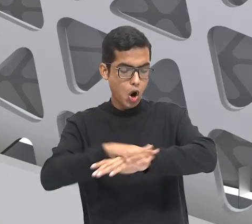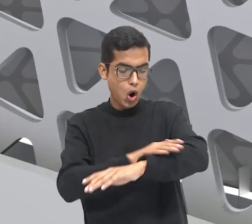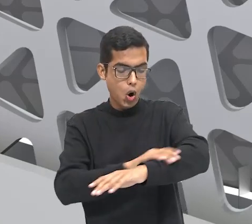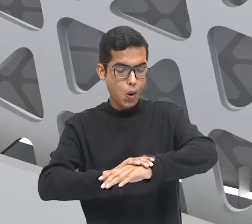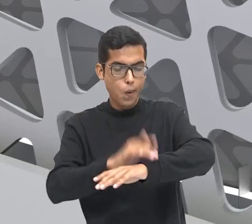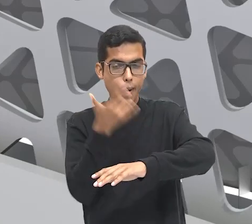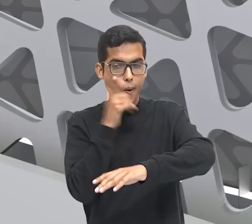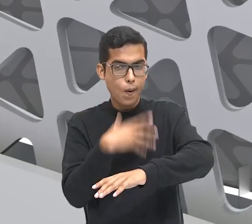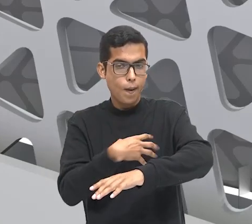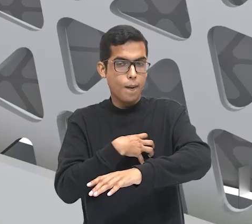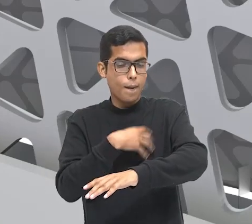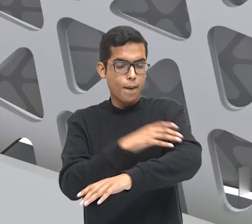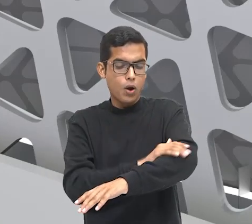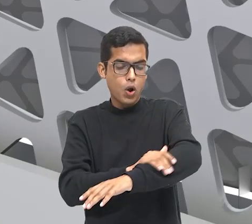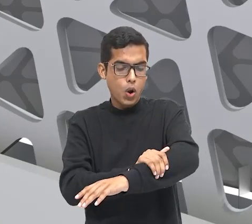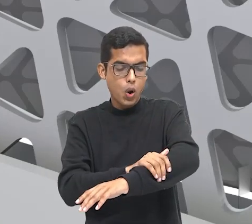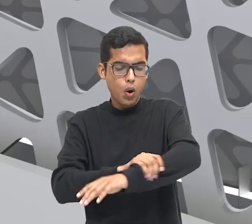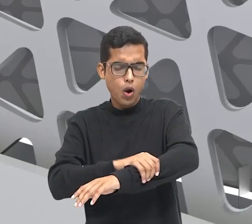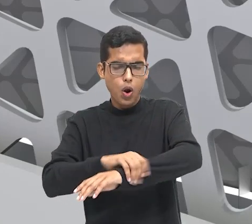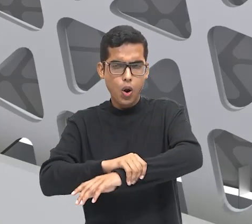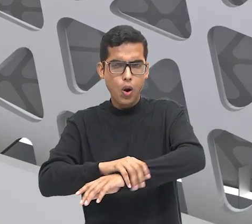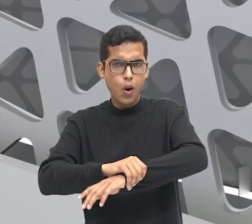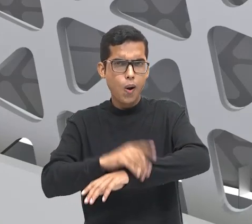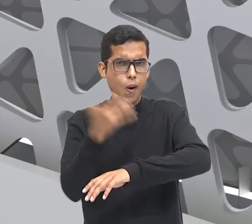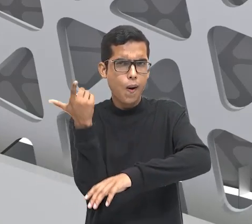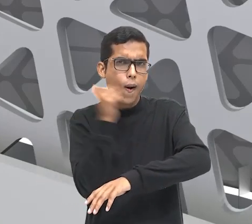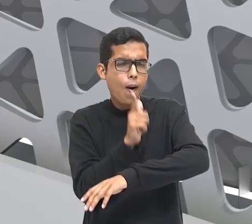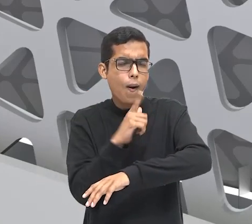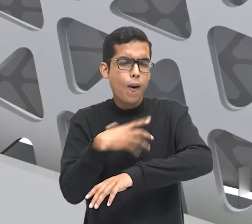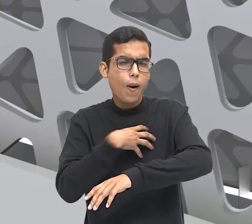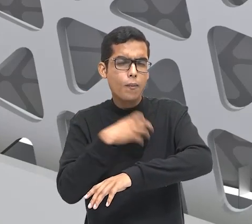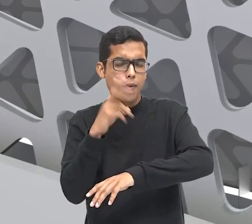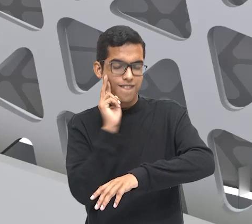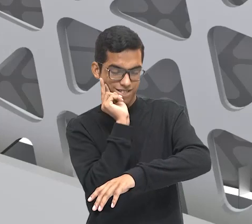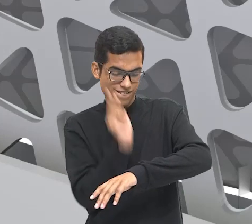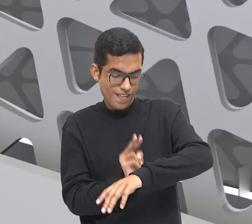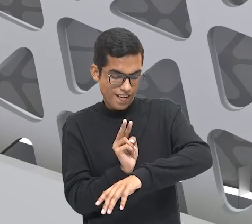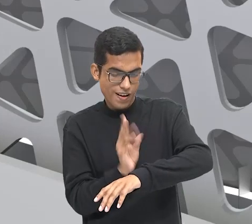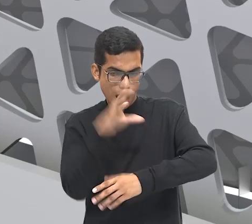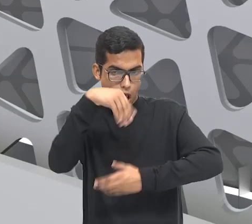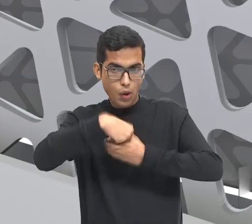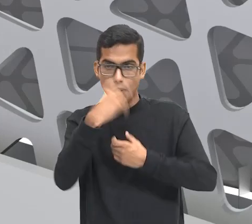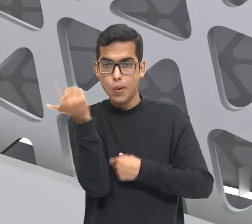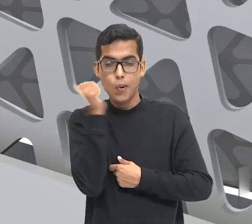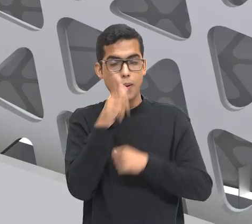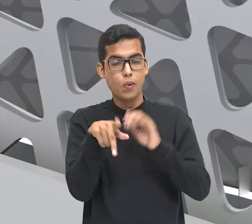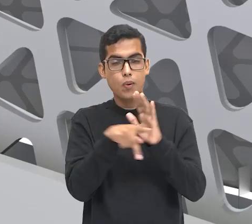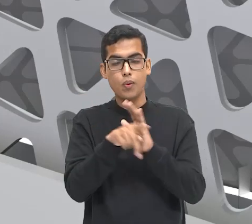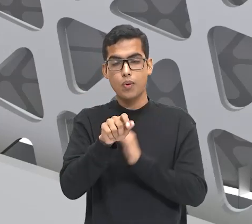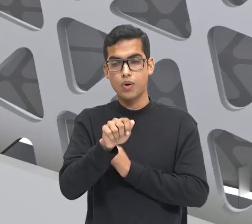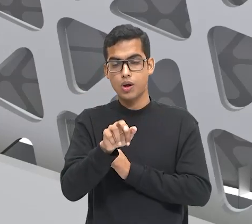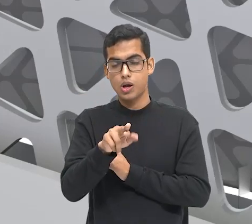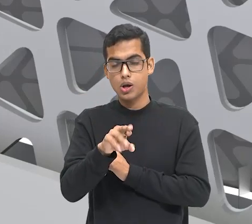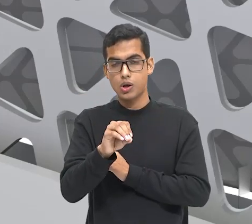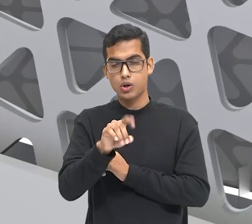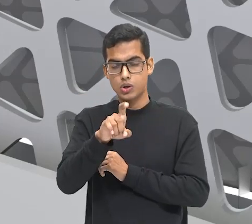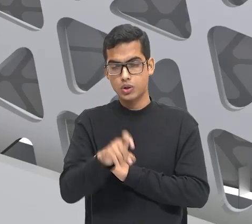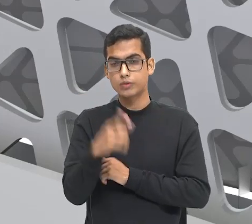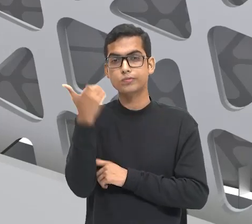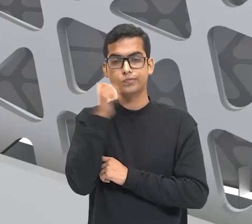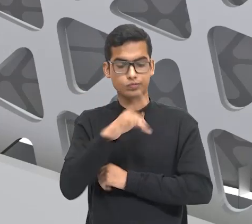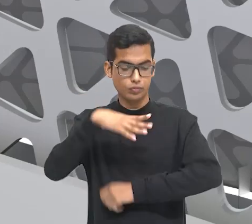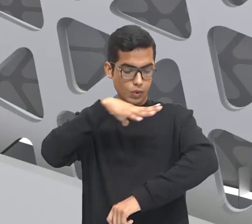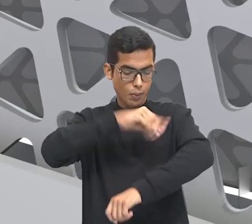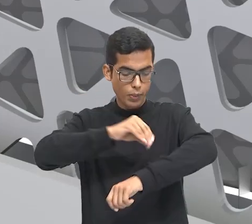Em algumas pessoas a gente vai conseguir sentir ali, tocar. Mas a gente não consegue visualizar lá dentro. Então o raio-x ele consegue ultrapassar a nossa